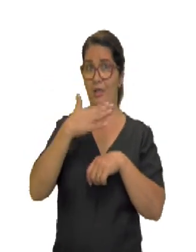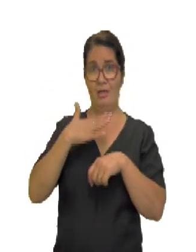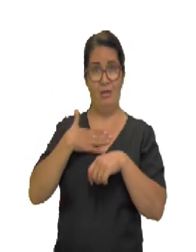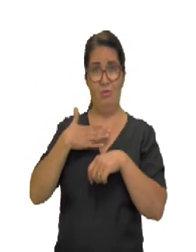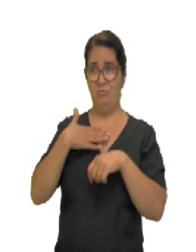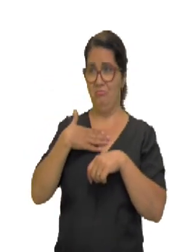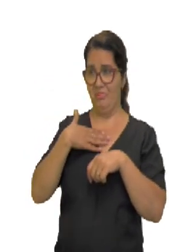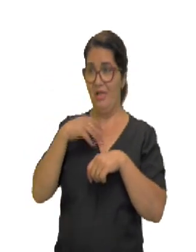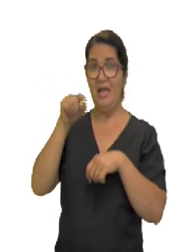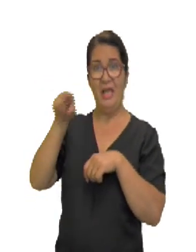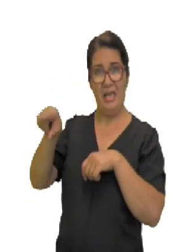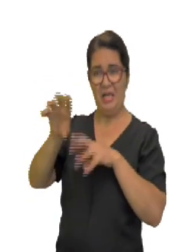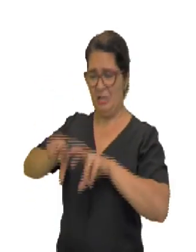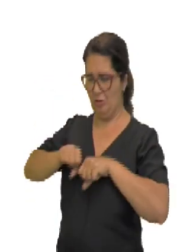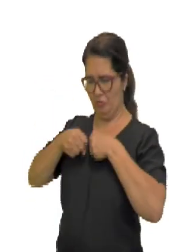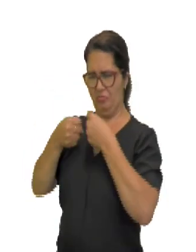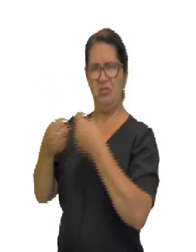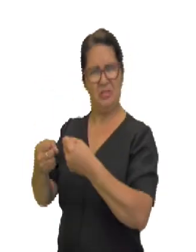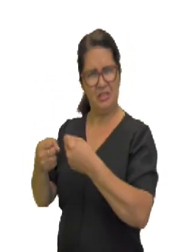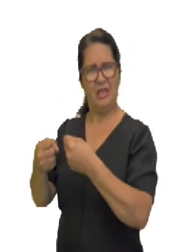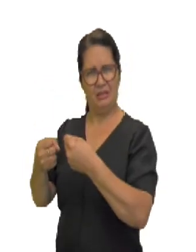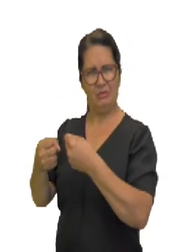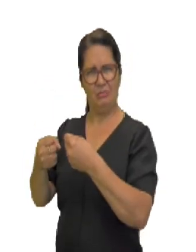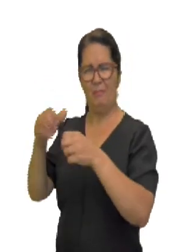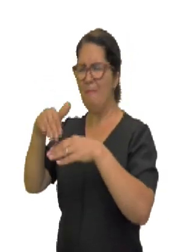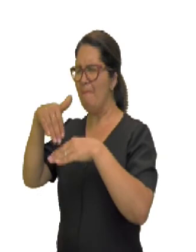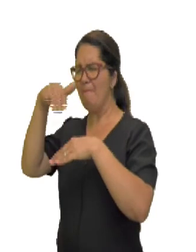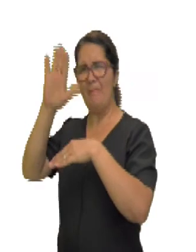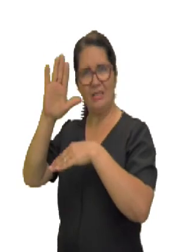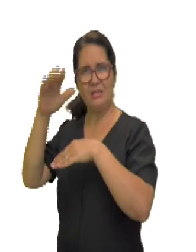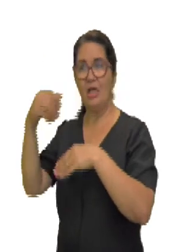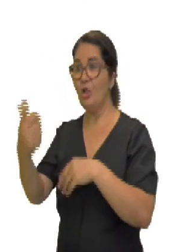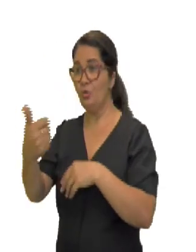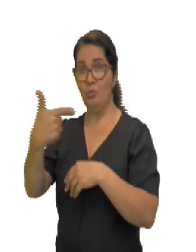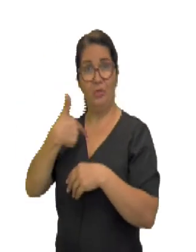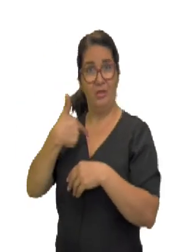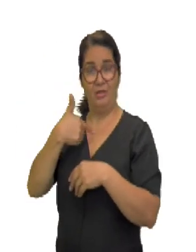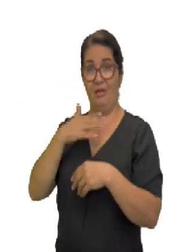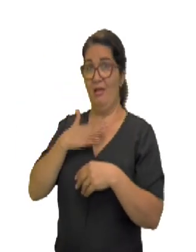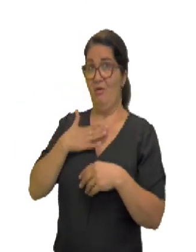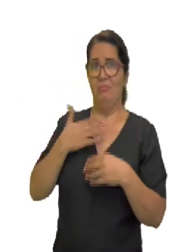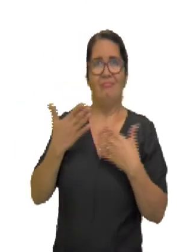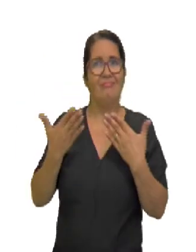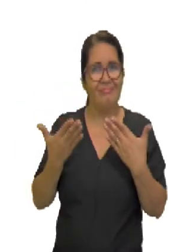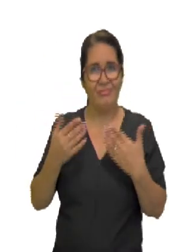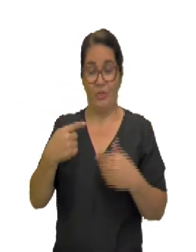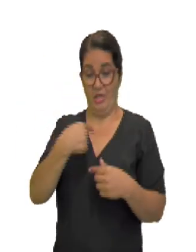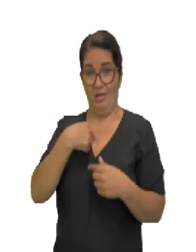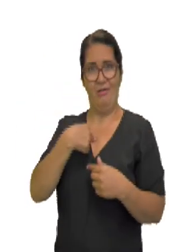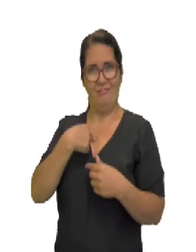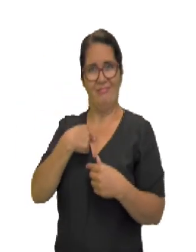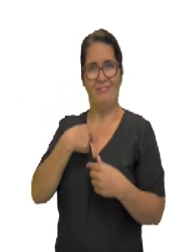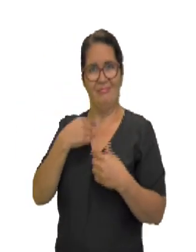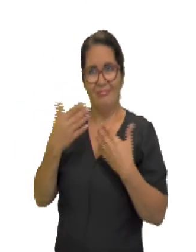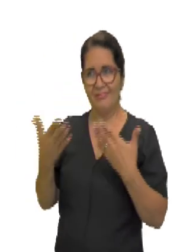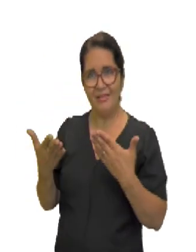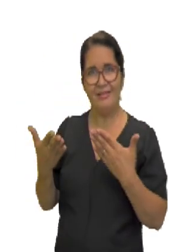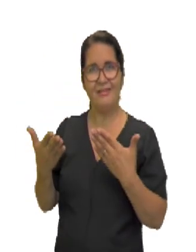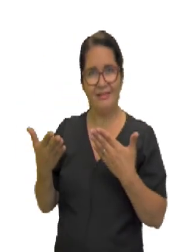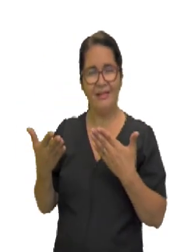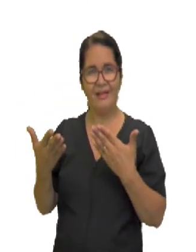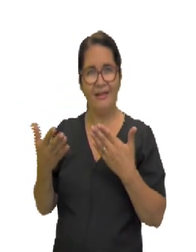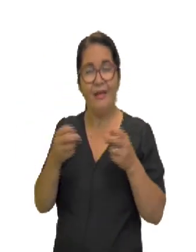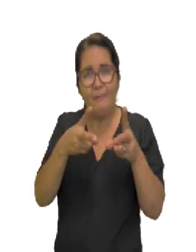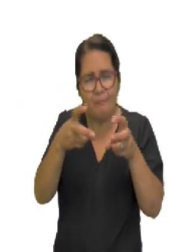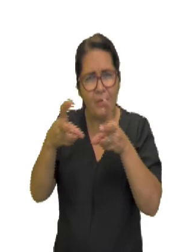mais esforçado do que eu. Lembra que eu disse que o superlativo, ele não dá essa comparação, ele não transmite